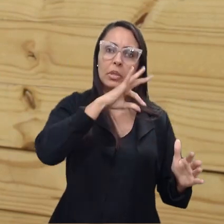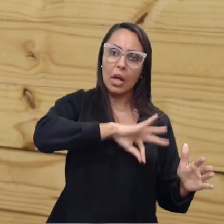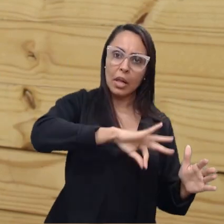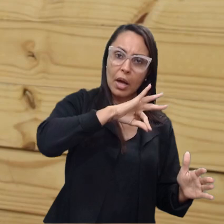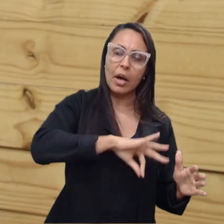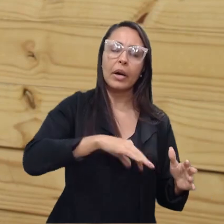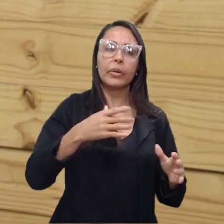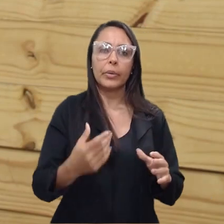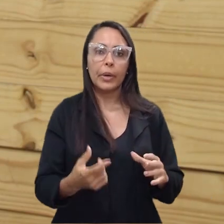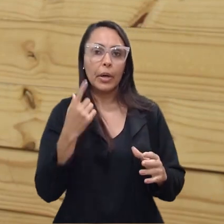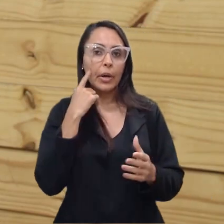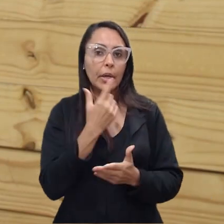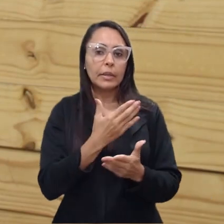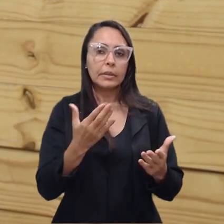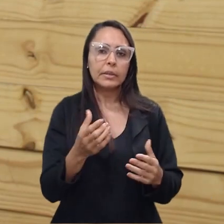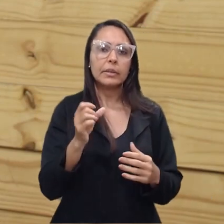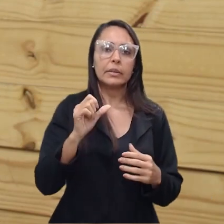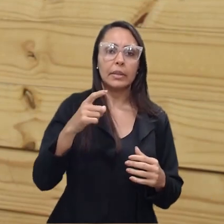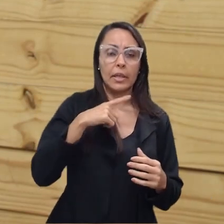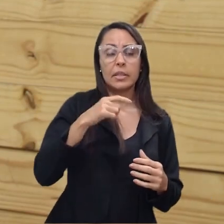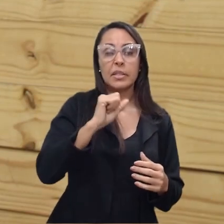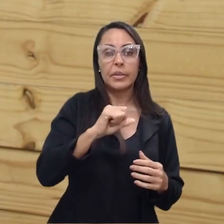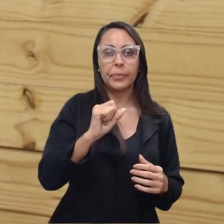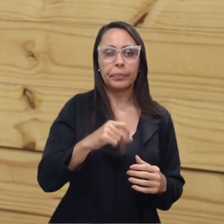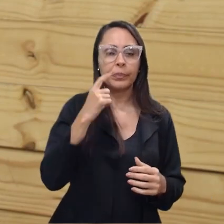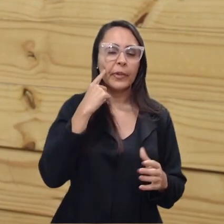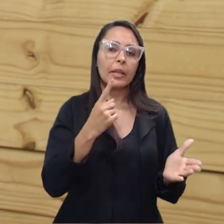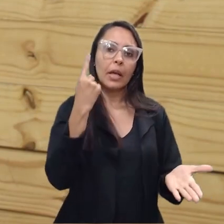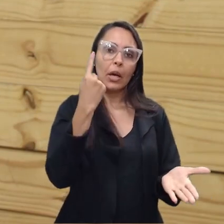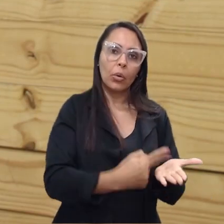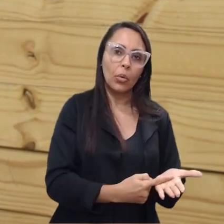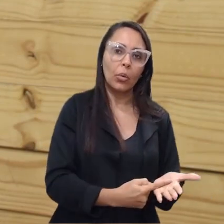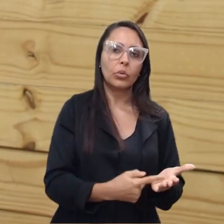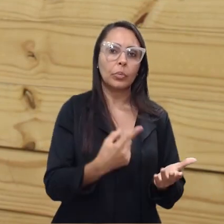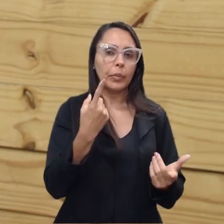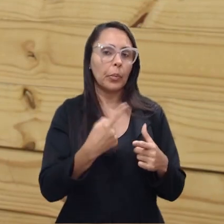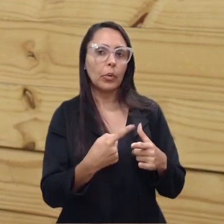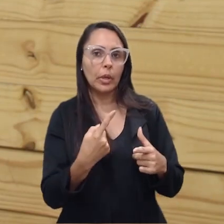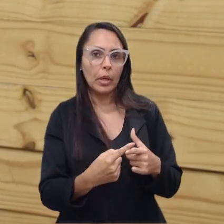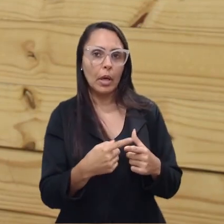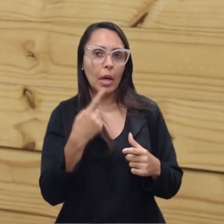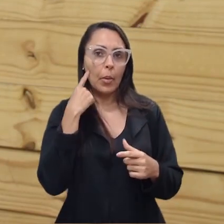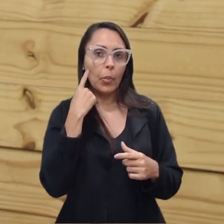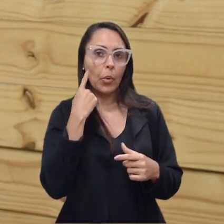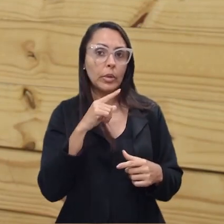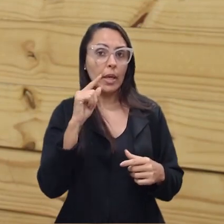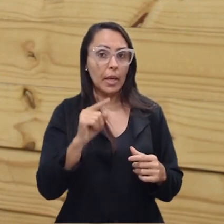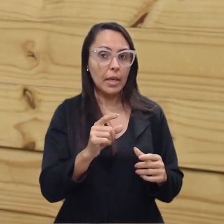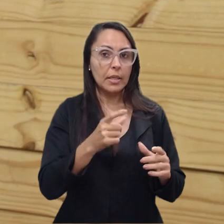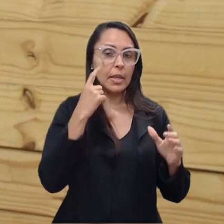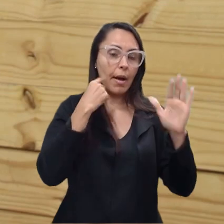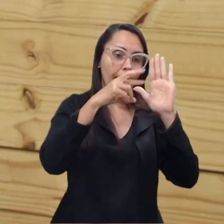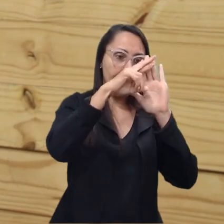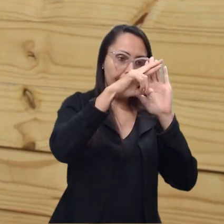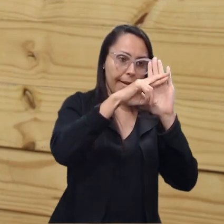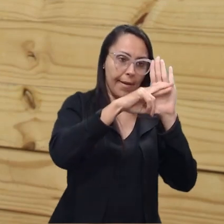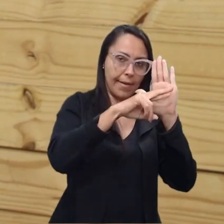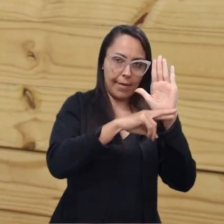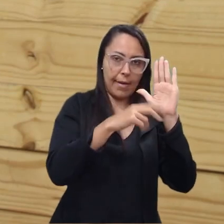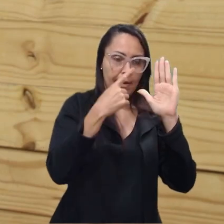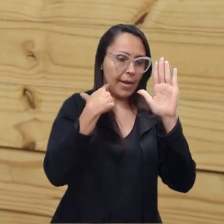uma remuneração, né, de acordo com aquilo. Por quê? Porque esse regulamento, essa lei,